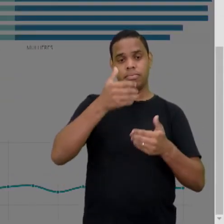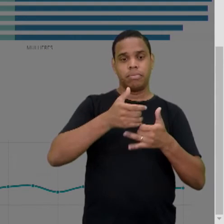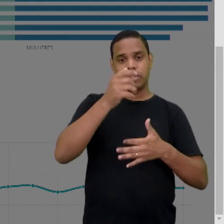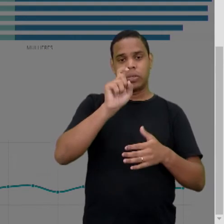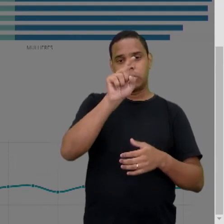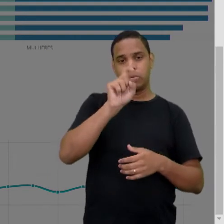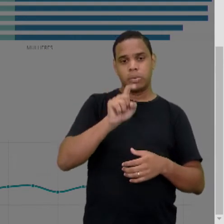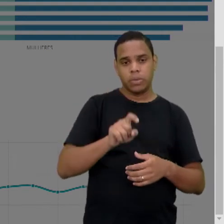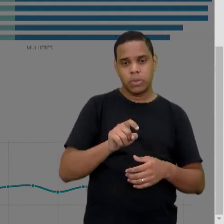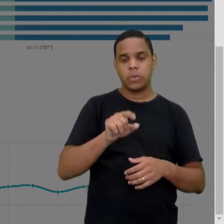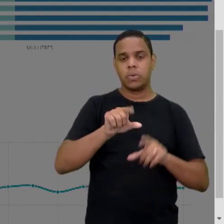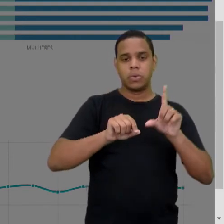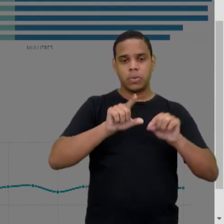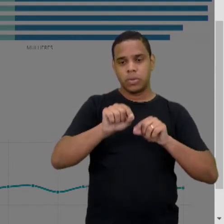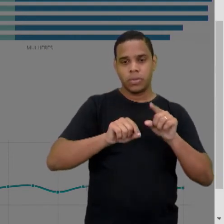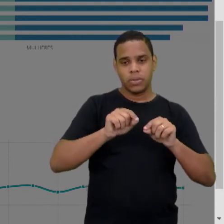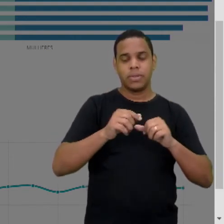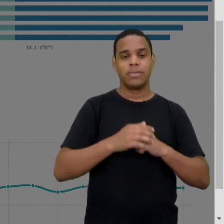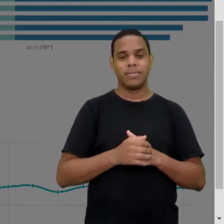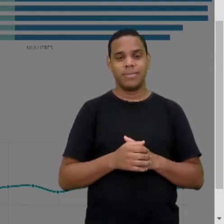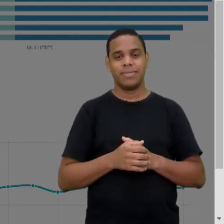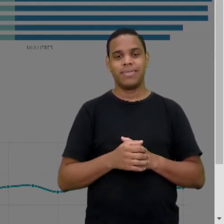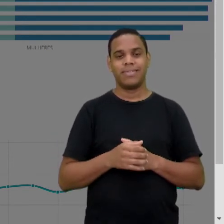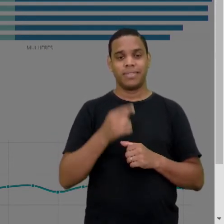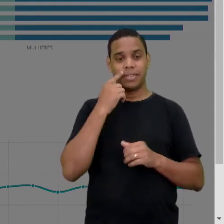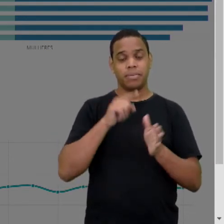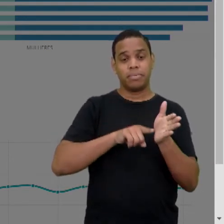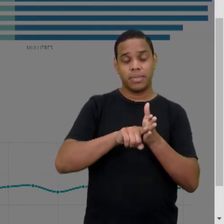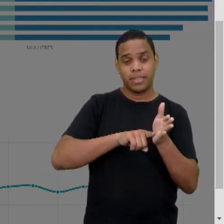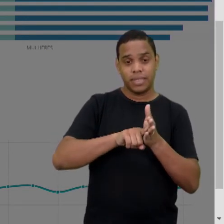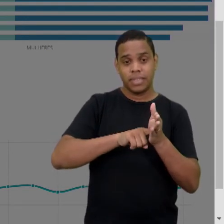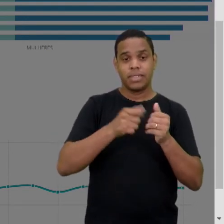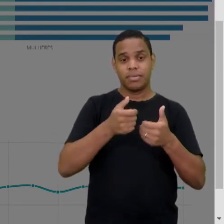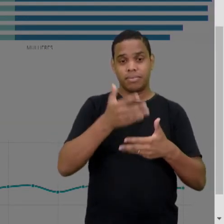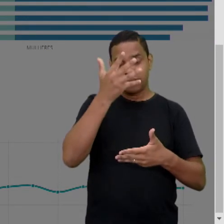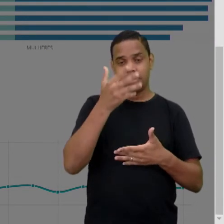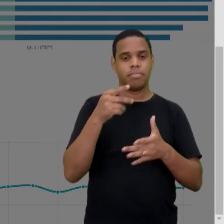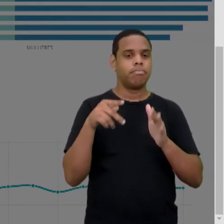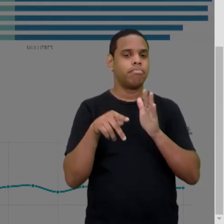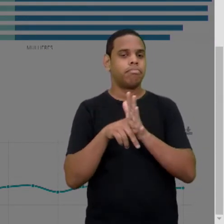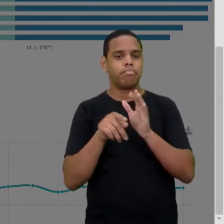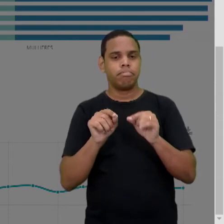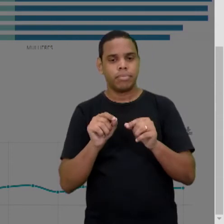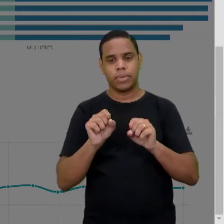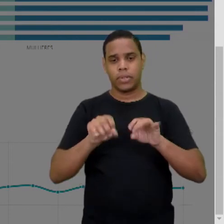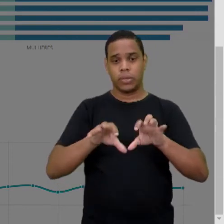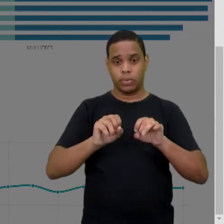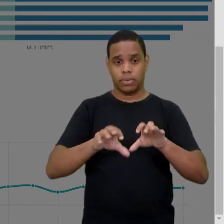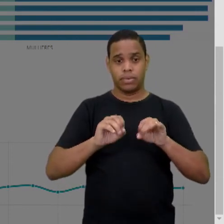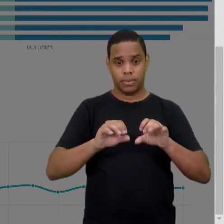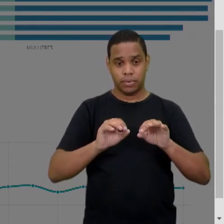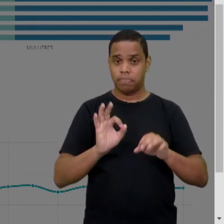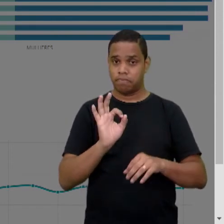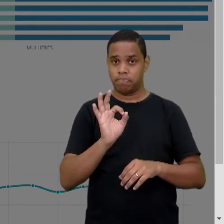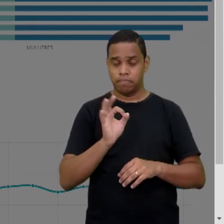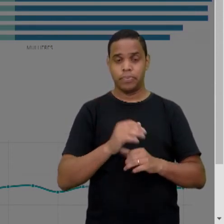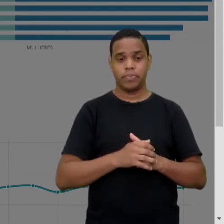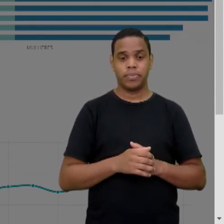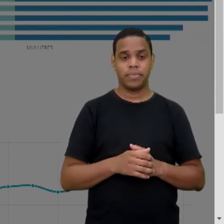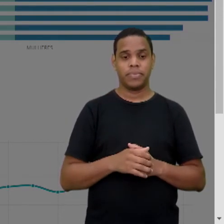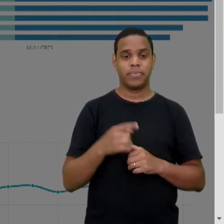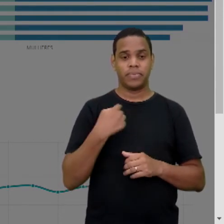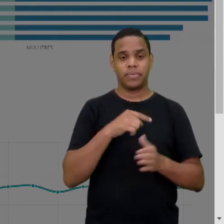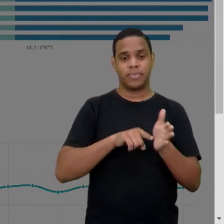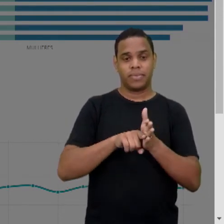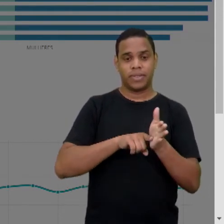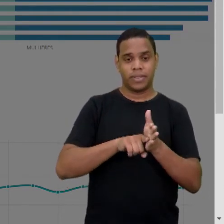tá certo? Então, eu posso também ver aqui, né, pesquisas em relação à educação, tá certo? Nós temos aqui